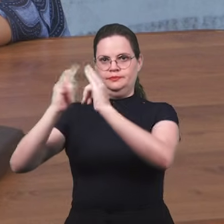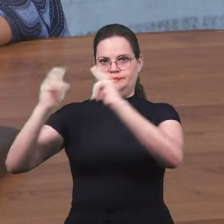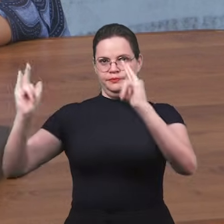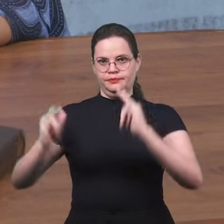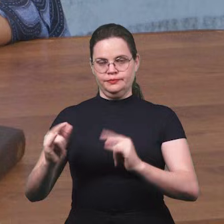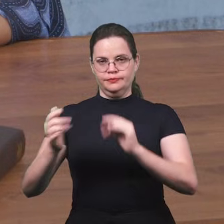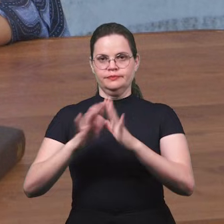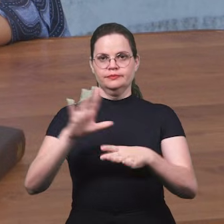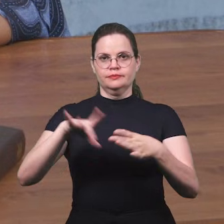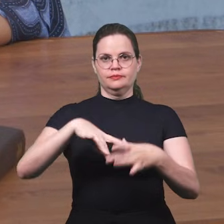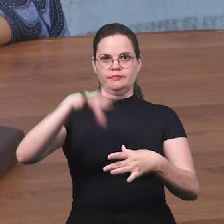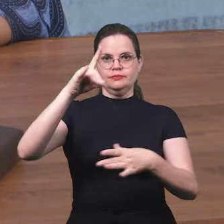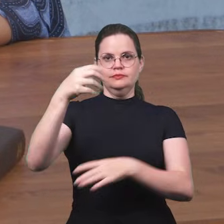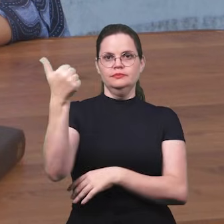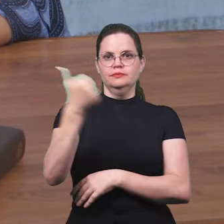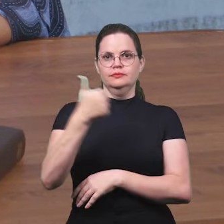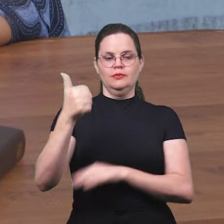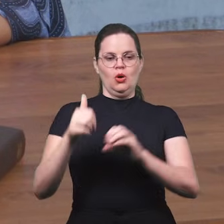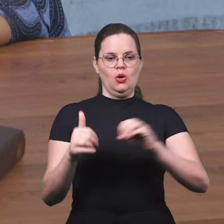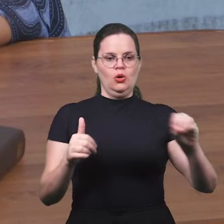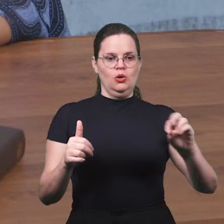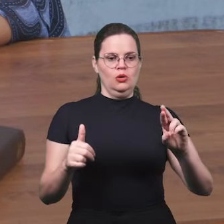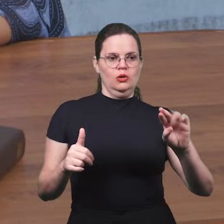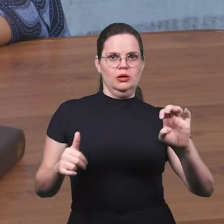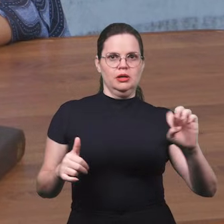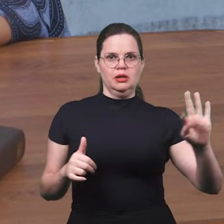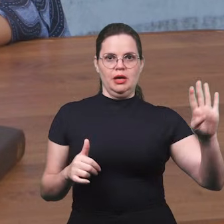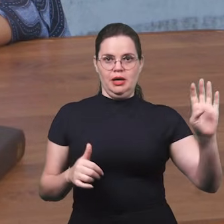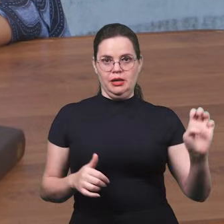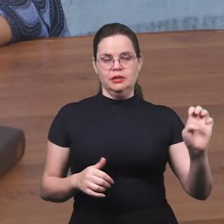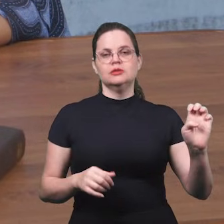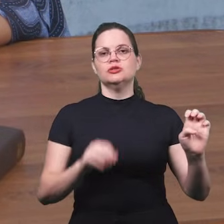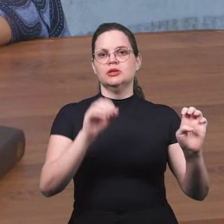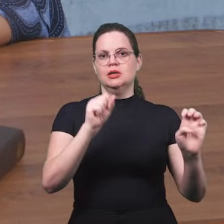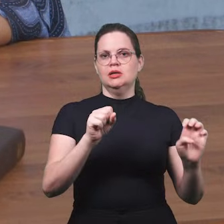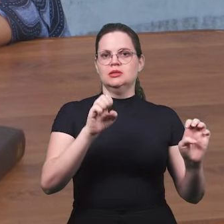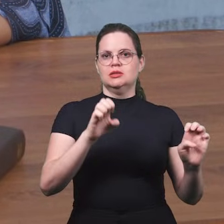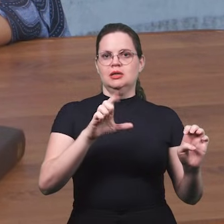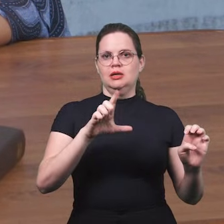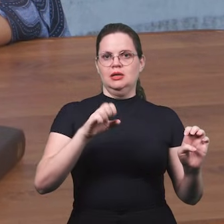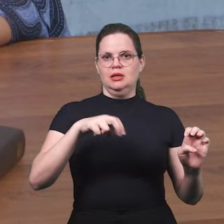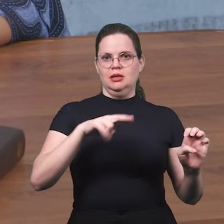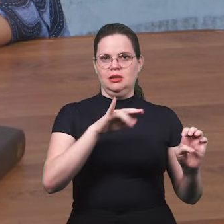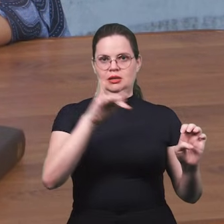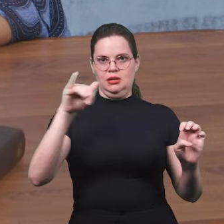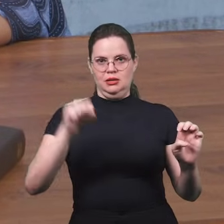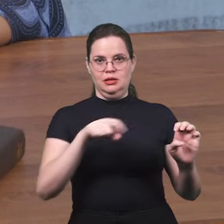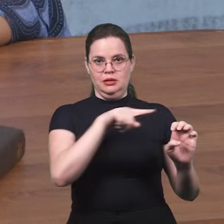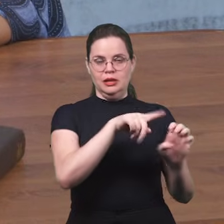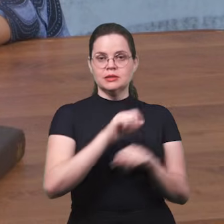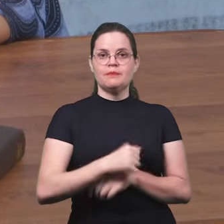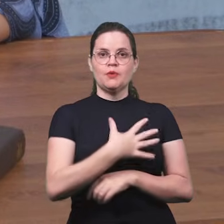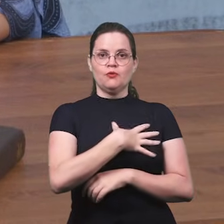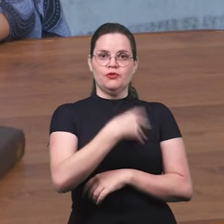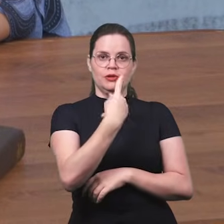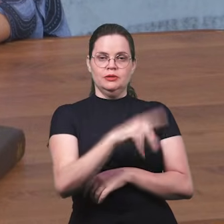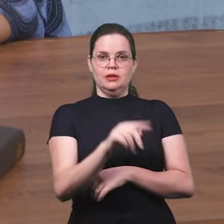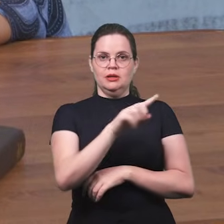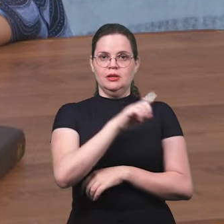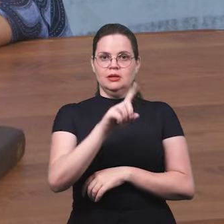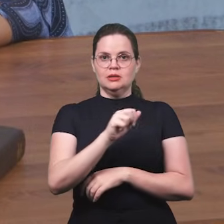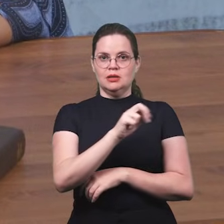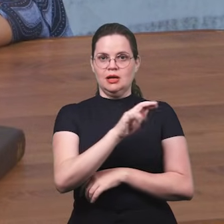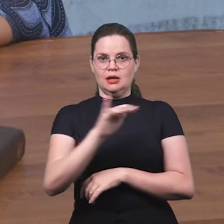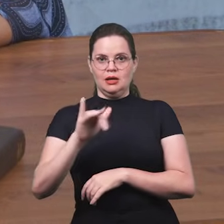caiu a sorte do Oriente a Selemias, e lançou-se a sorte por seu filho